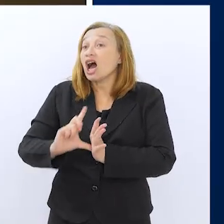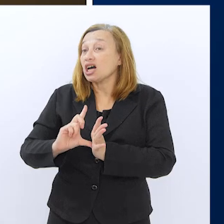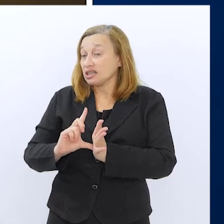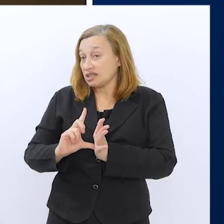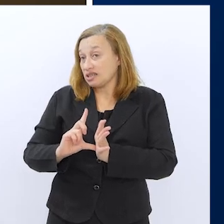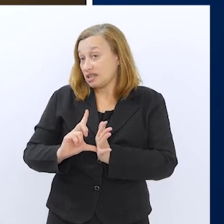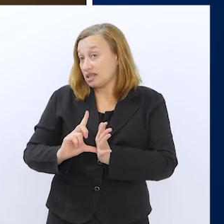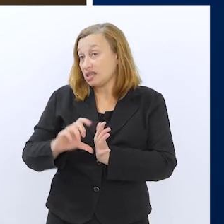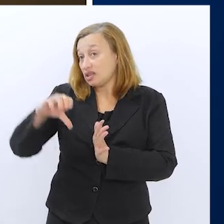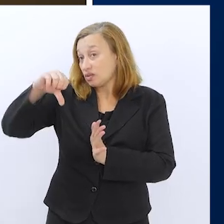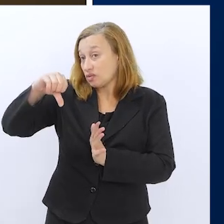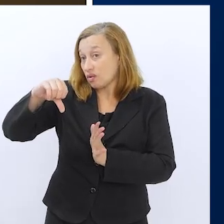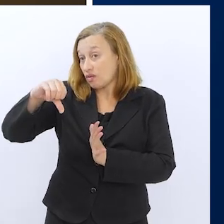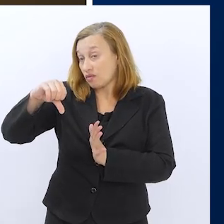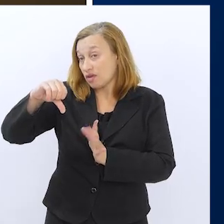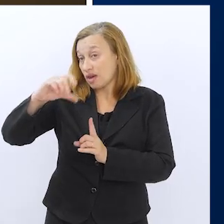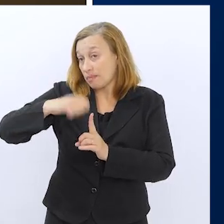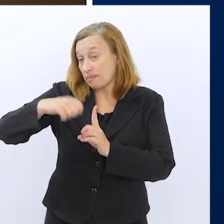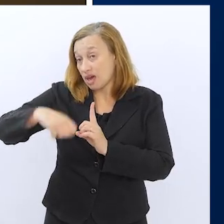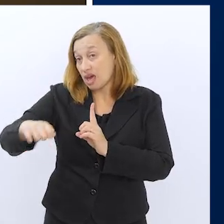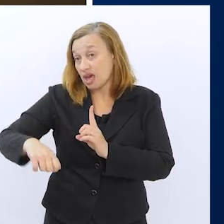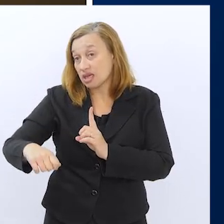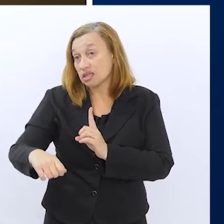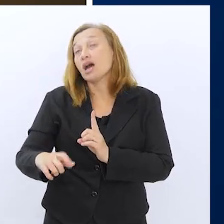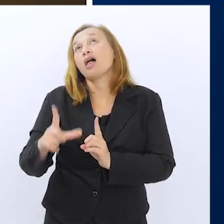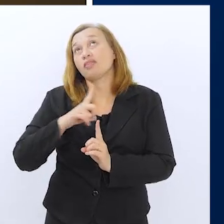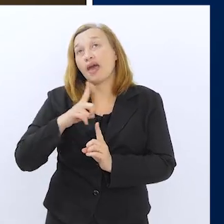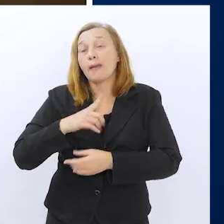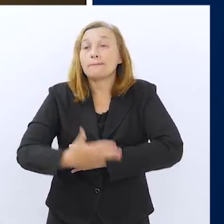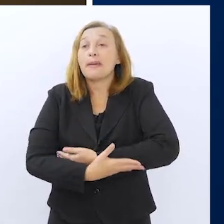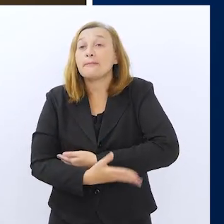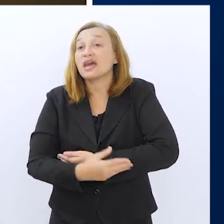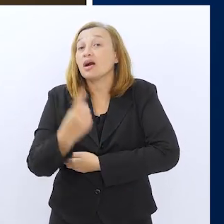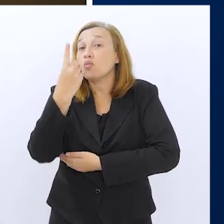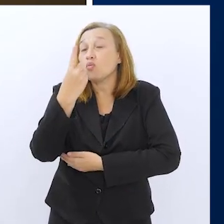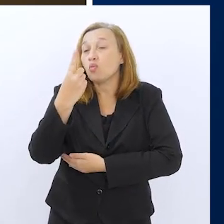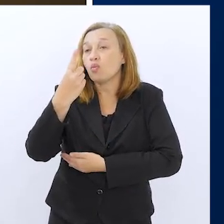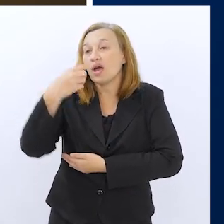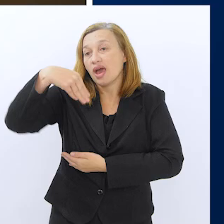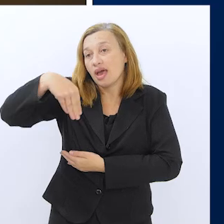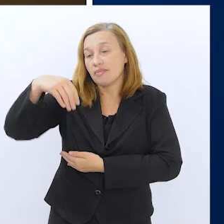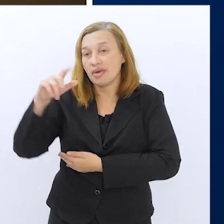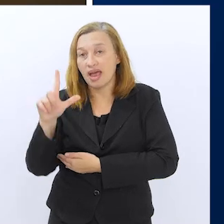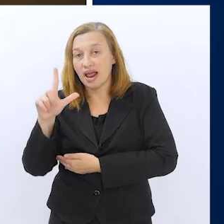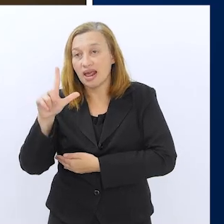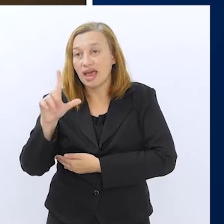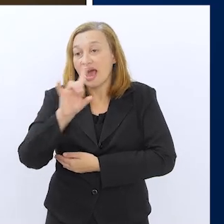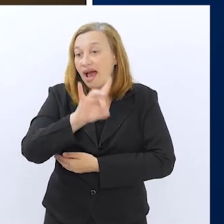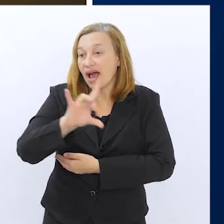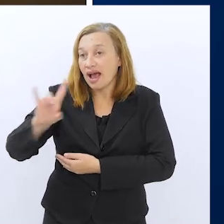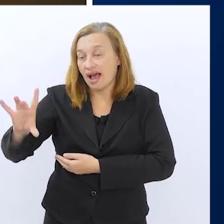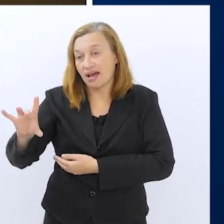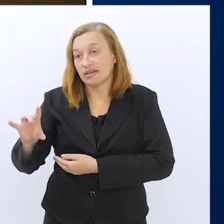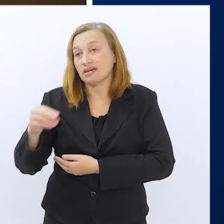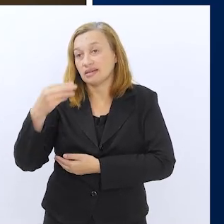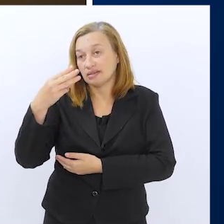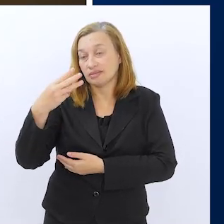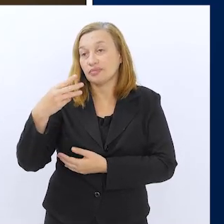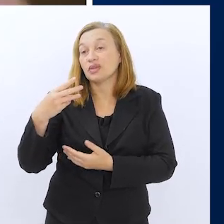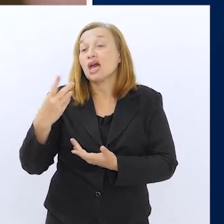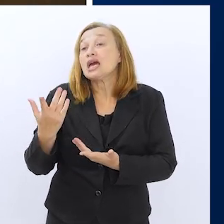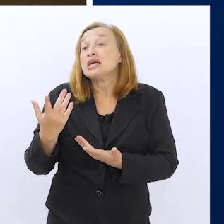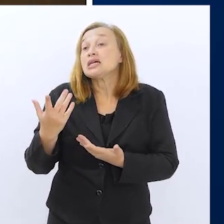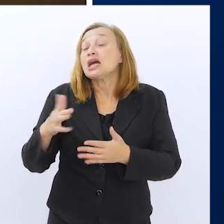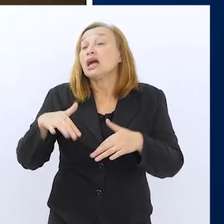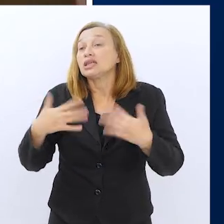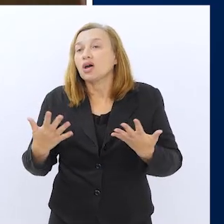prematuros, às vezes são bebês que mamam 1 ml de leite a cada 3 horas. Nossa, É muito pouco. E assim, quando a